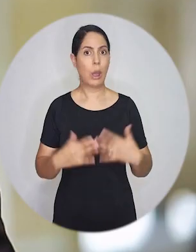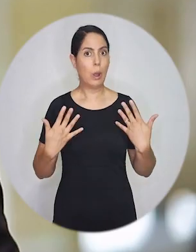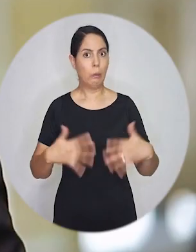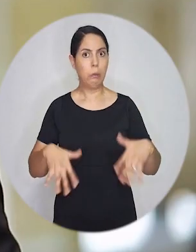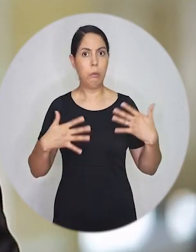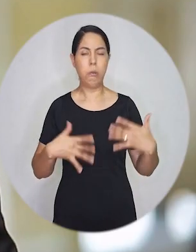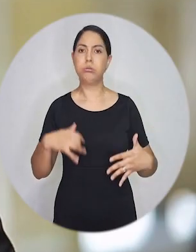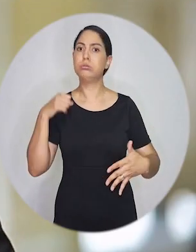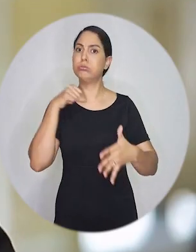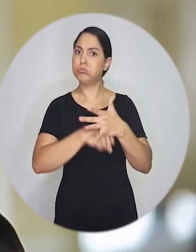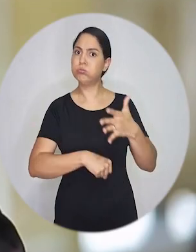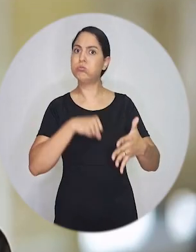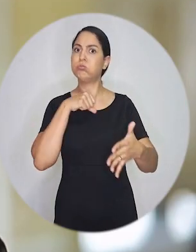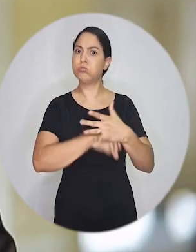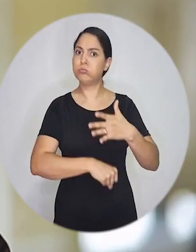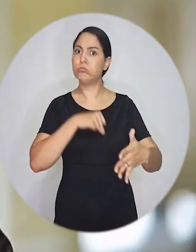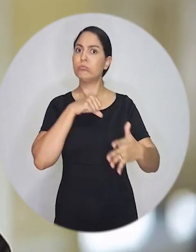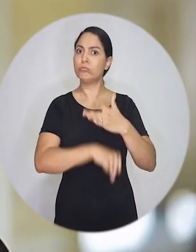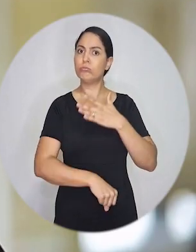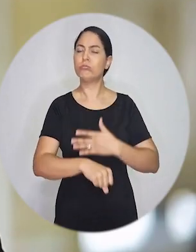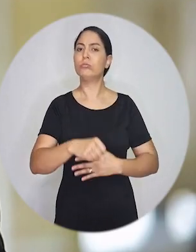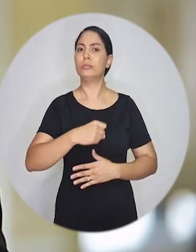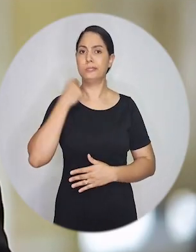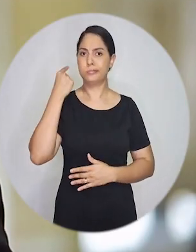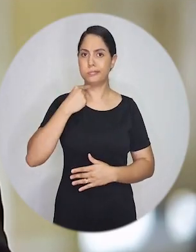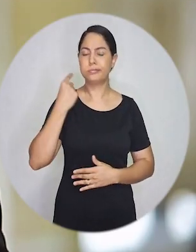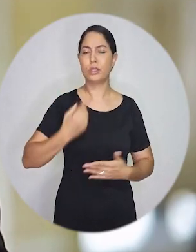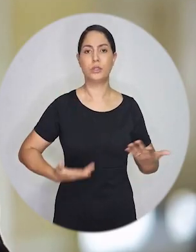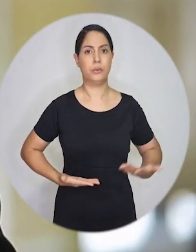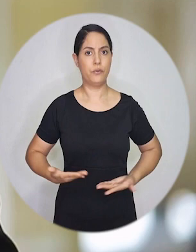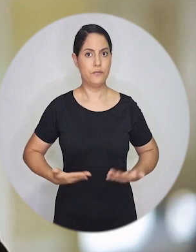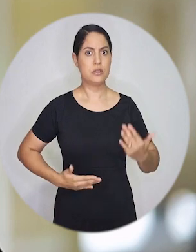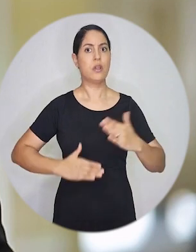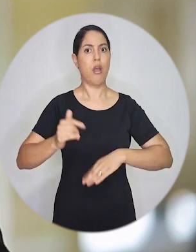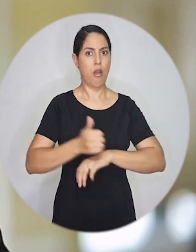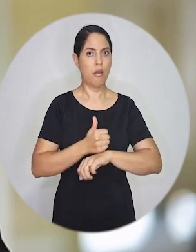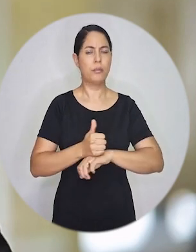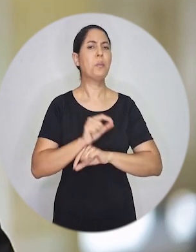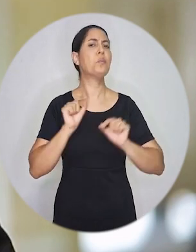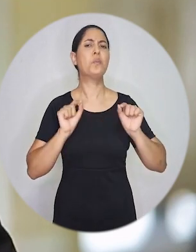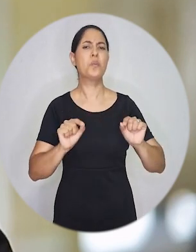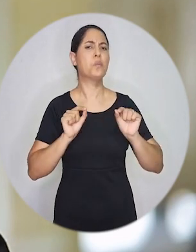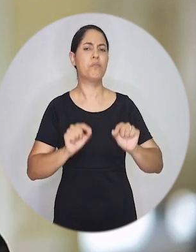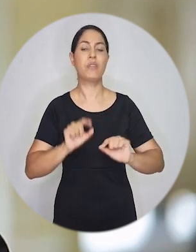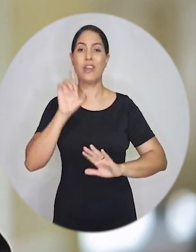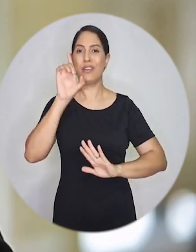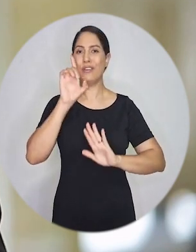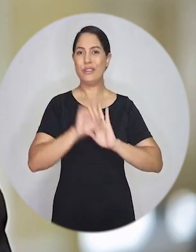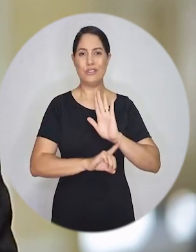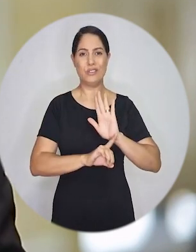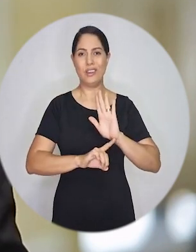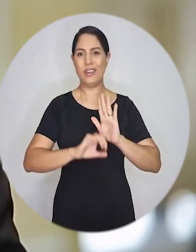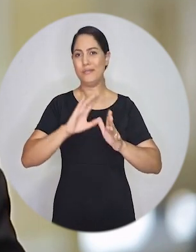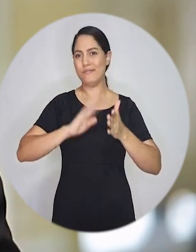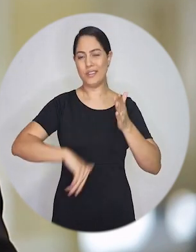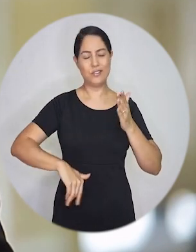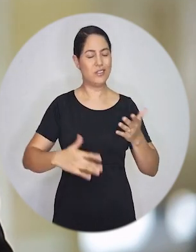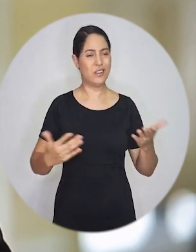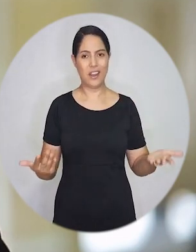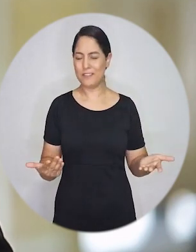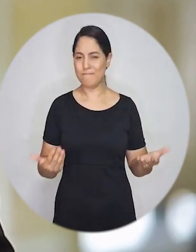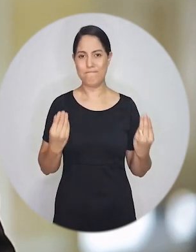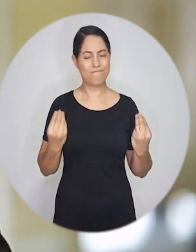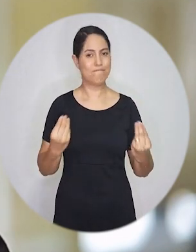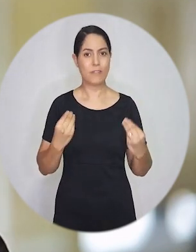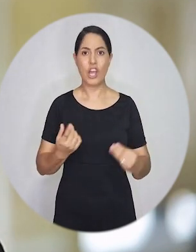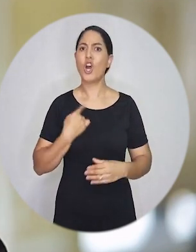Uma das grandes lutas de todo advogado no exercício da sua profissão é ter suas prerrogativas respeitadas.